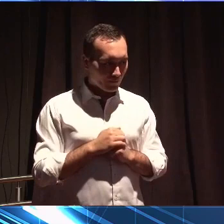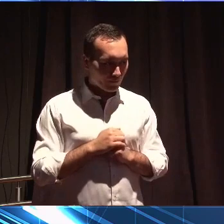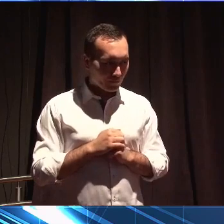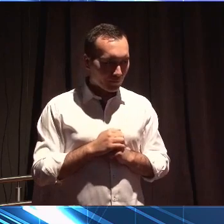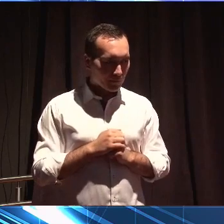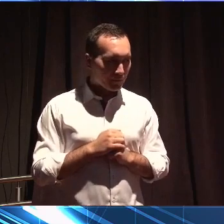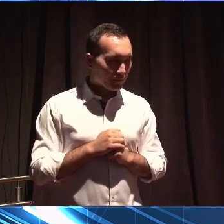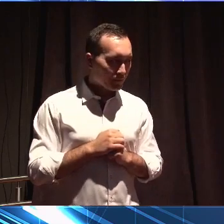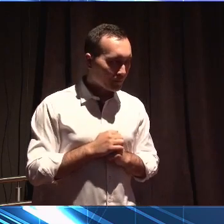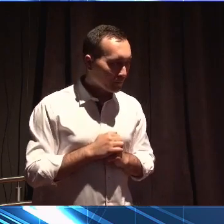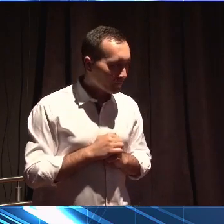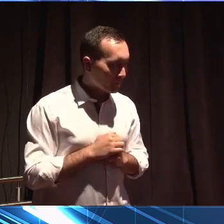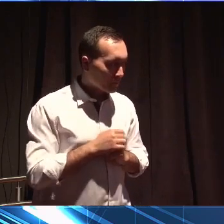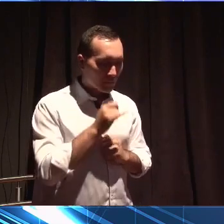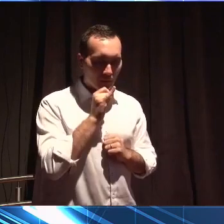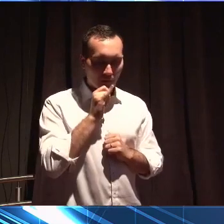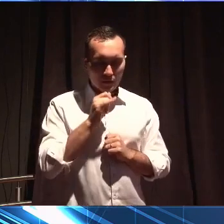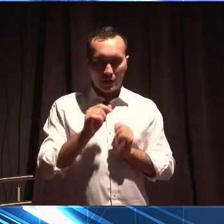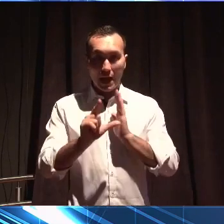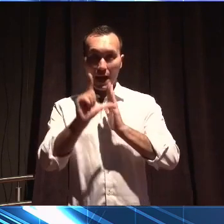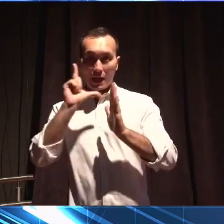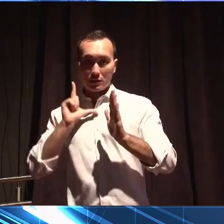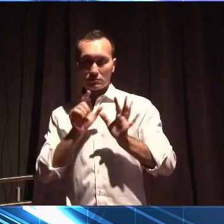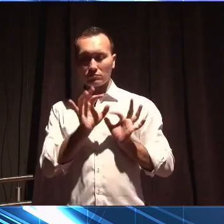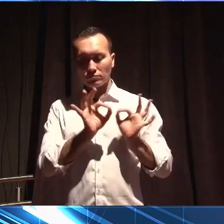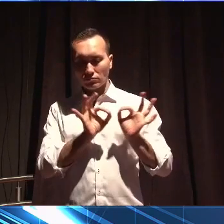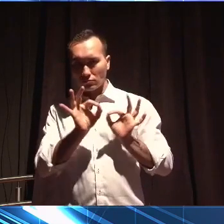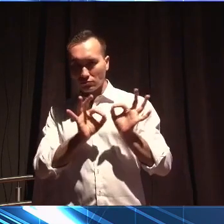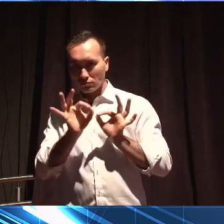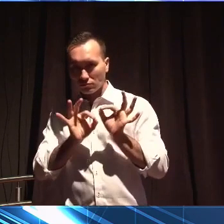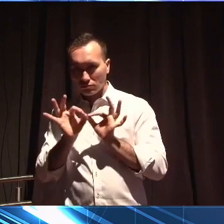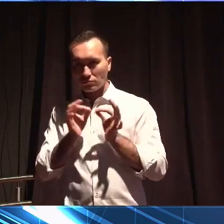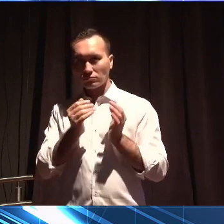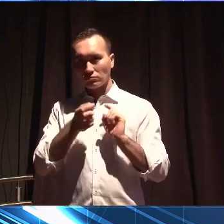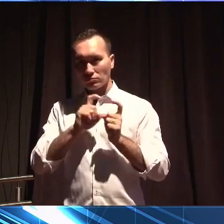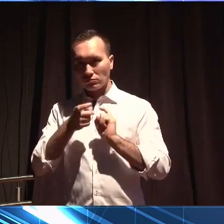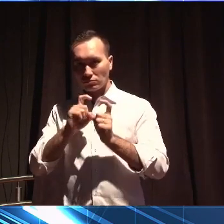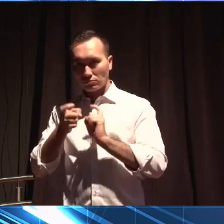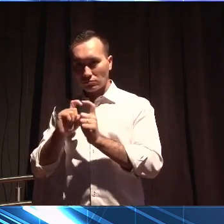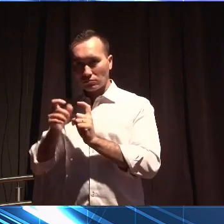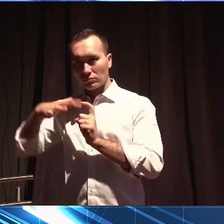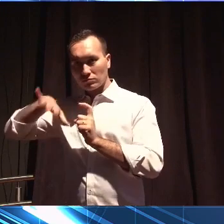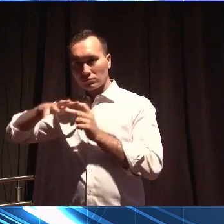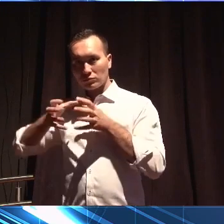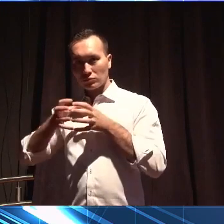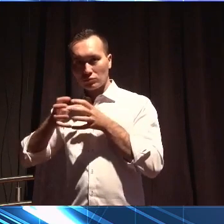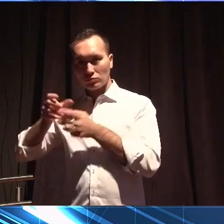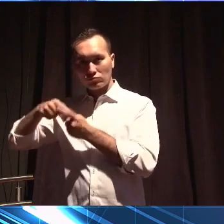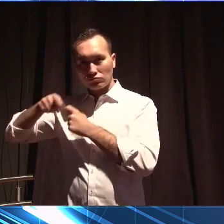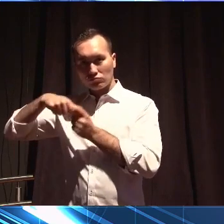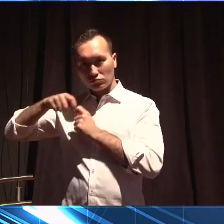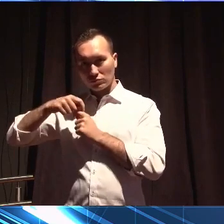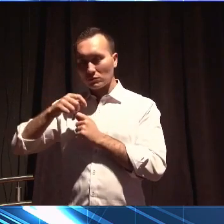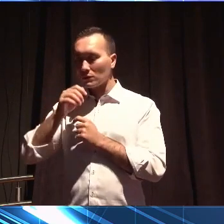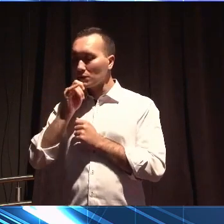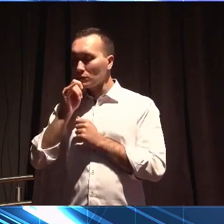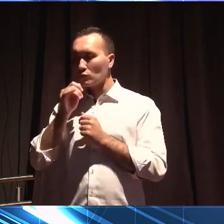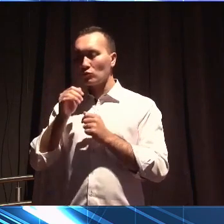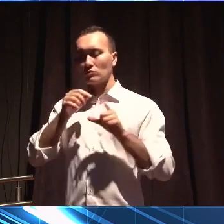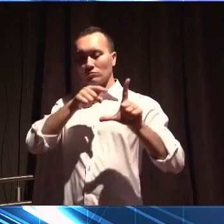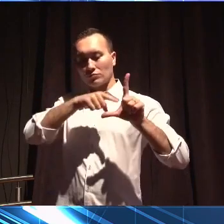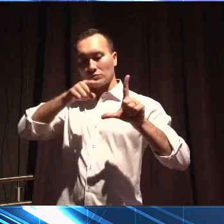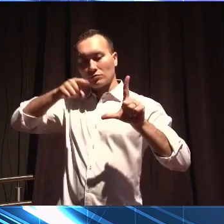ter sido alinhado, né, com a área de negócios e ter sido feito o levantamento ali de picos